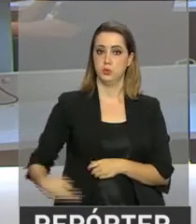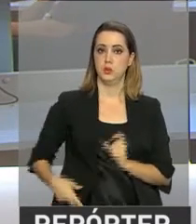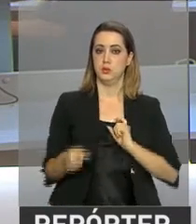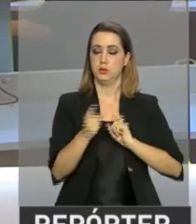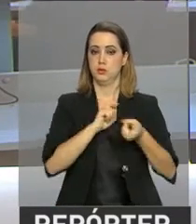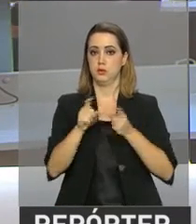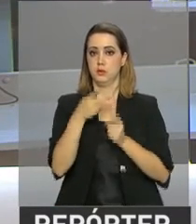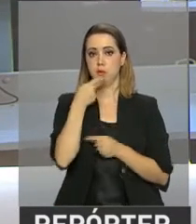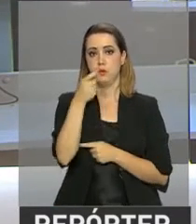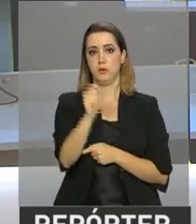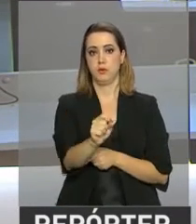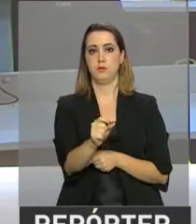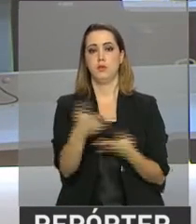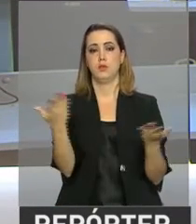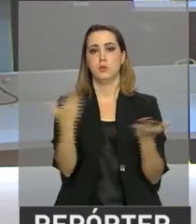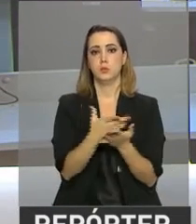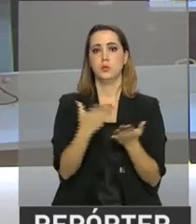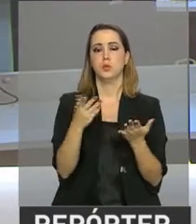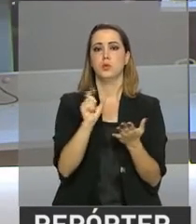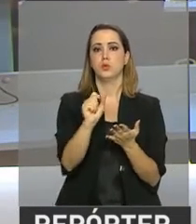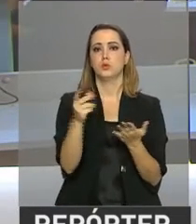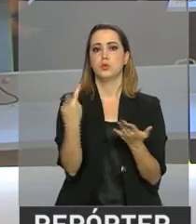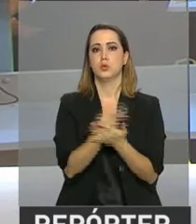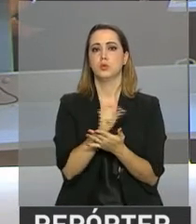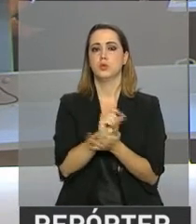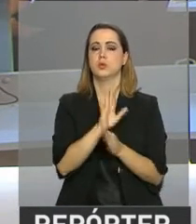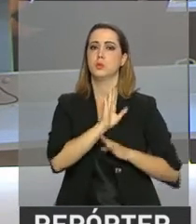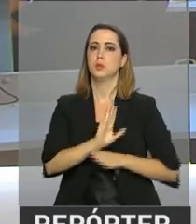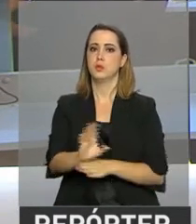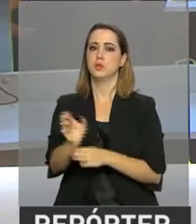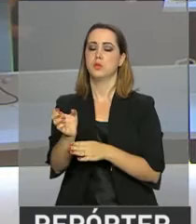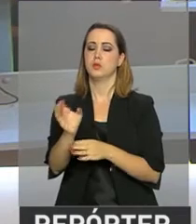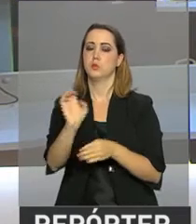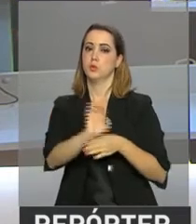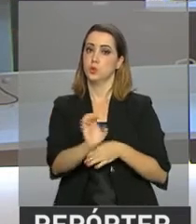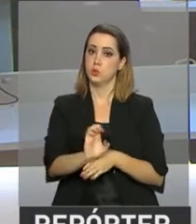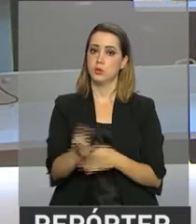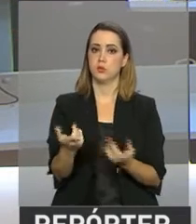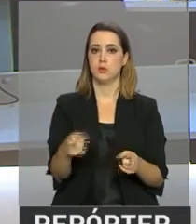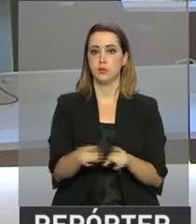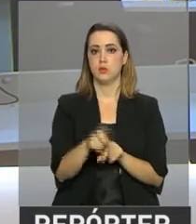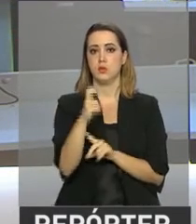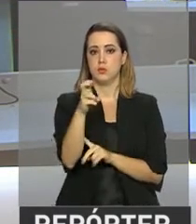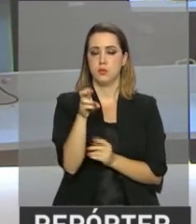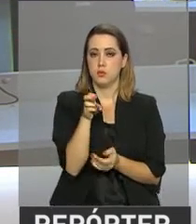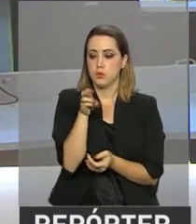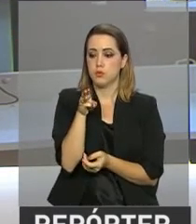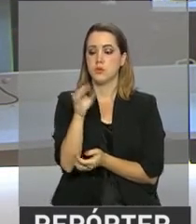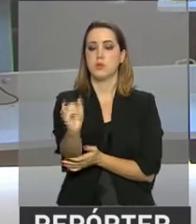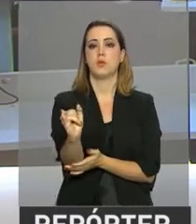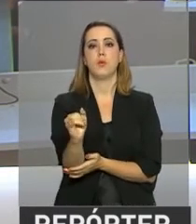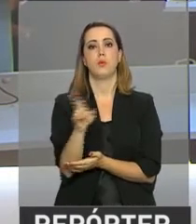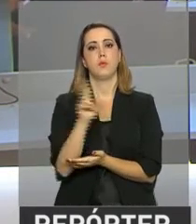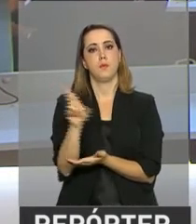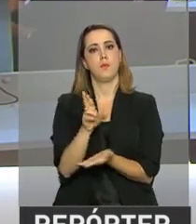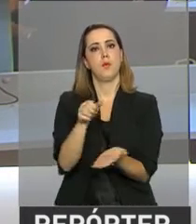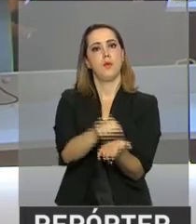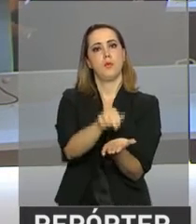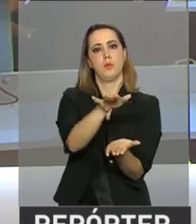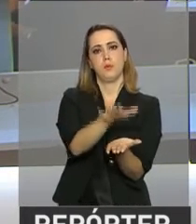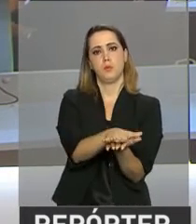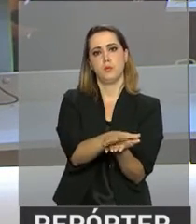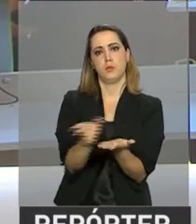medidas adotadas para ajudar os estados. De acordo com o ministro, os 5 bilhões de reais gerados por essas multas